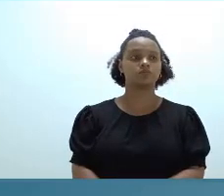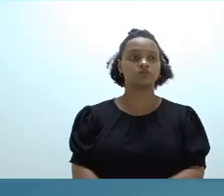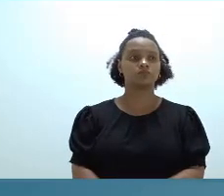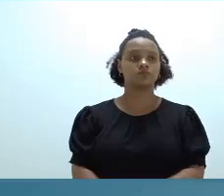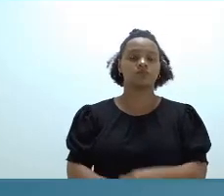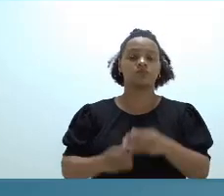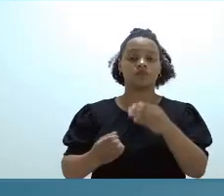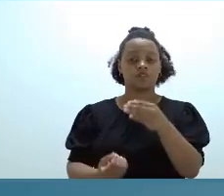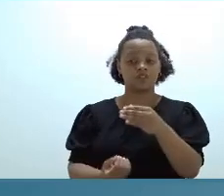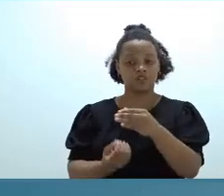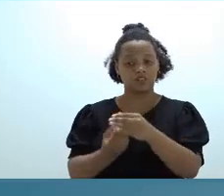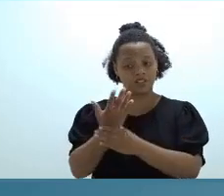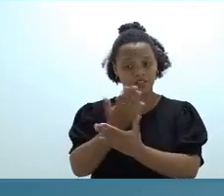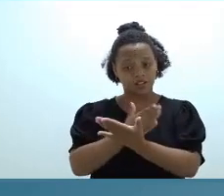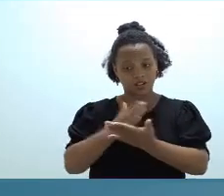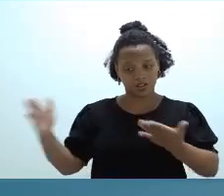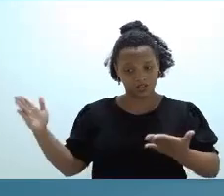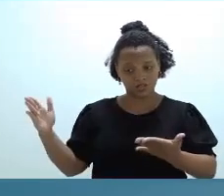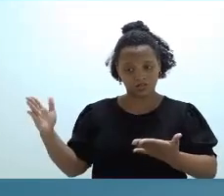natureza jurídica privada,